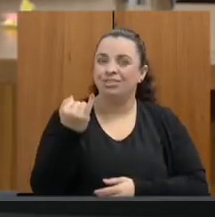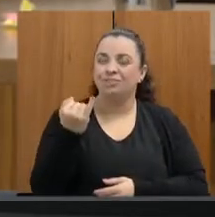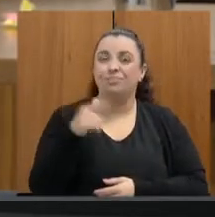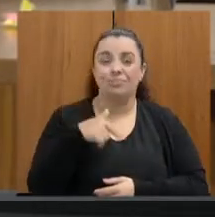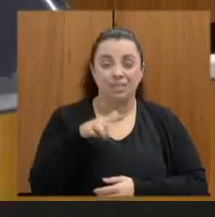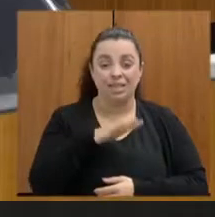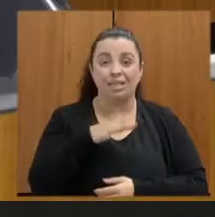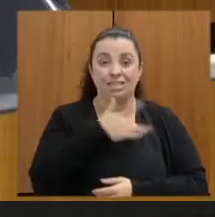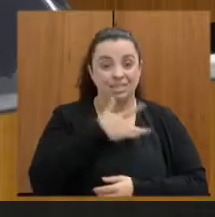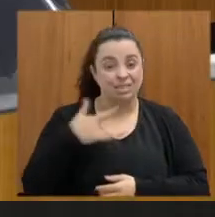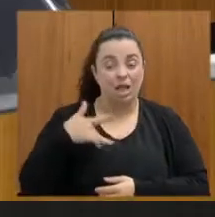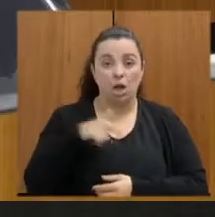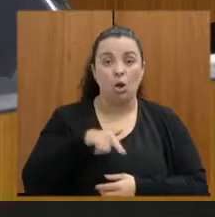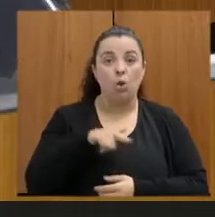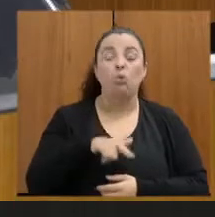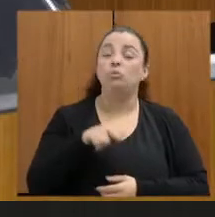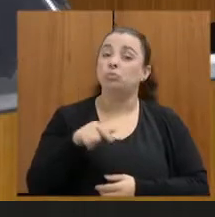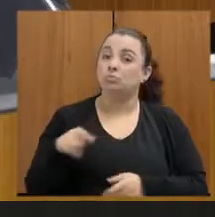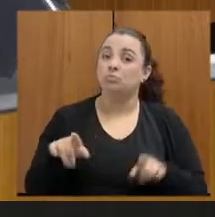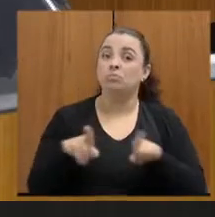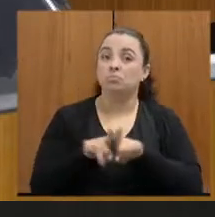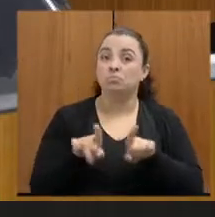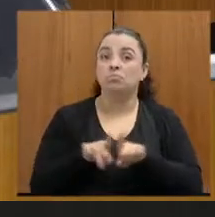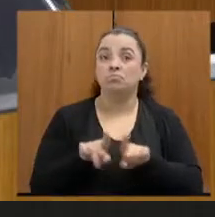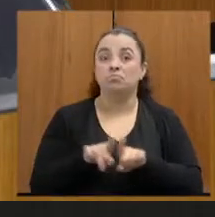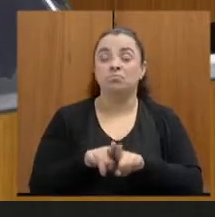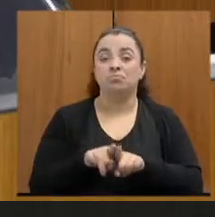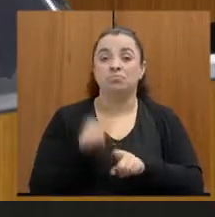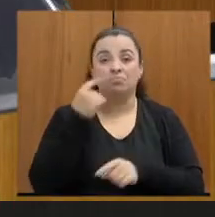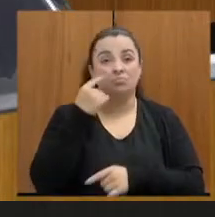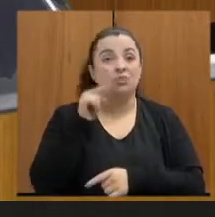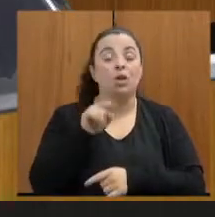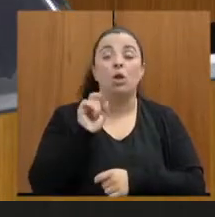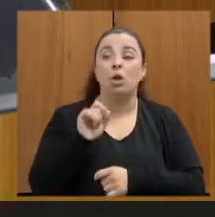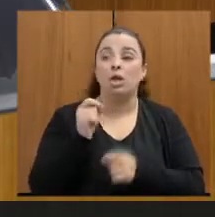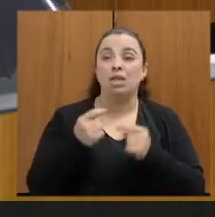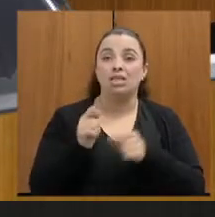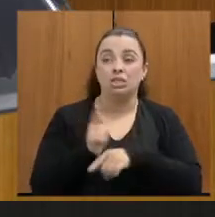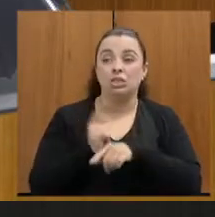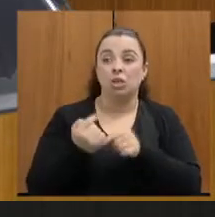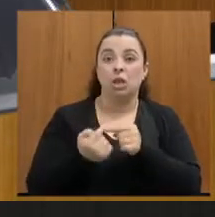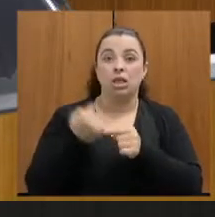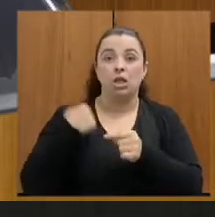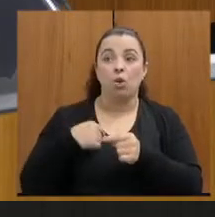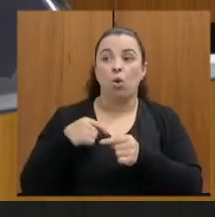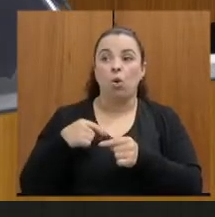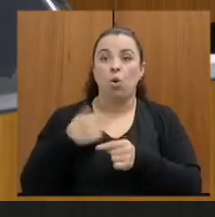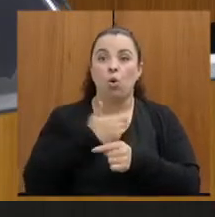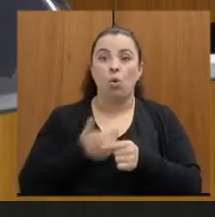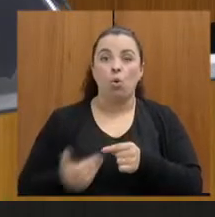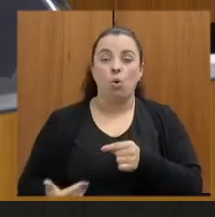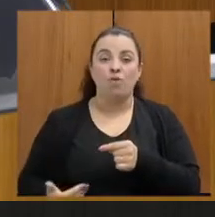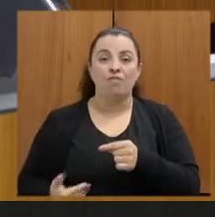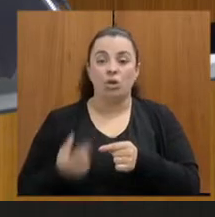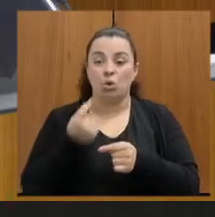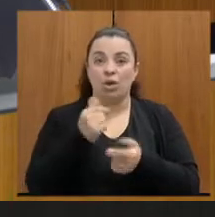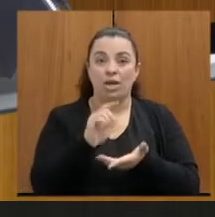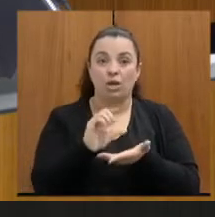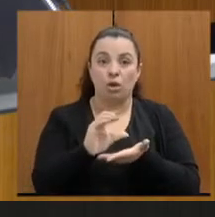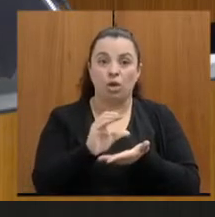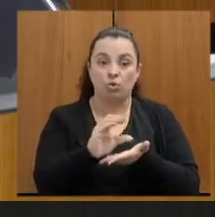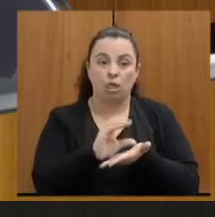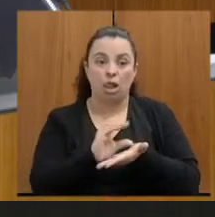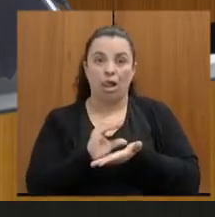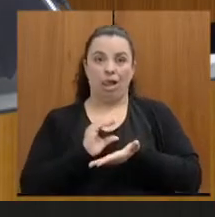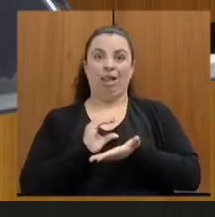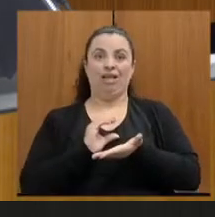diferente né Como disse que o deputado Arlei da gestão anterior o governo tomava os recursos municípios fazer os